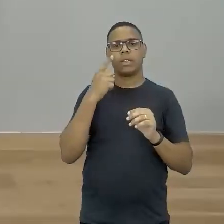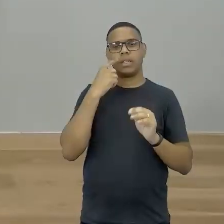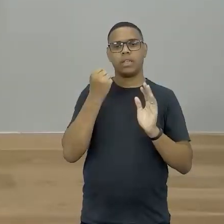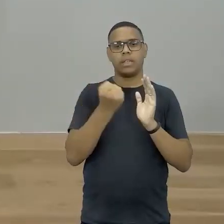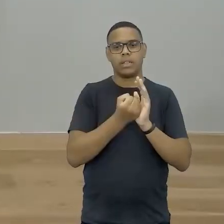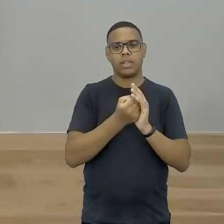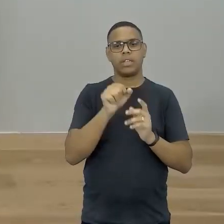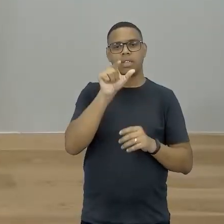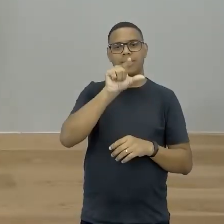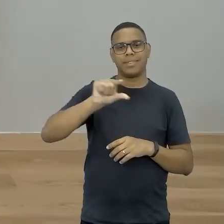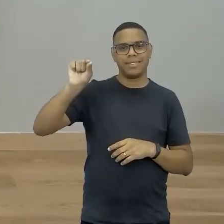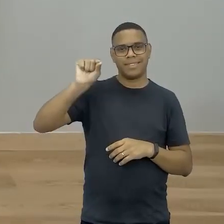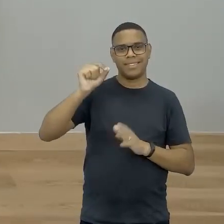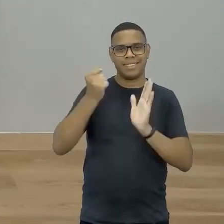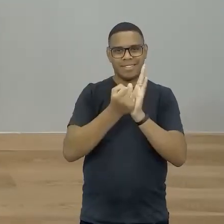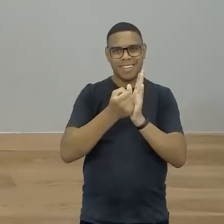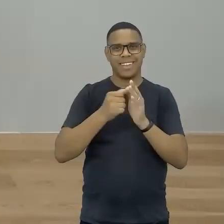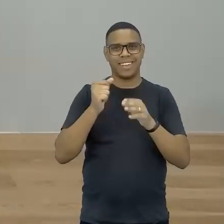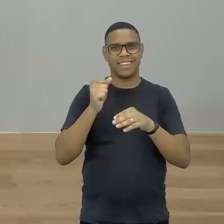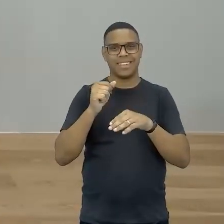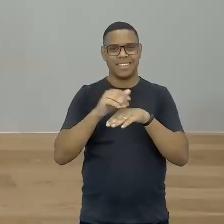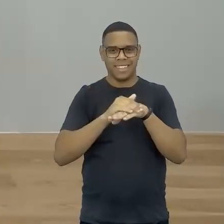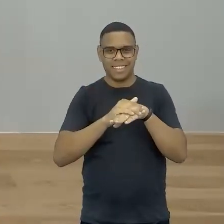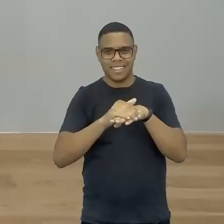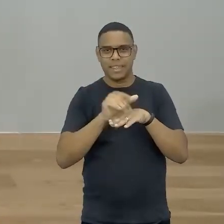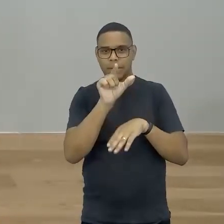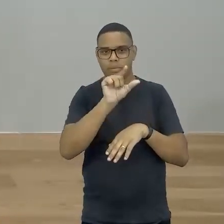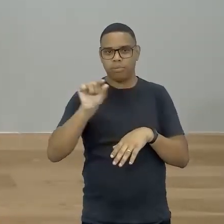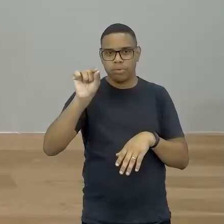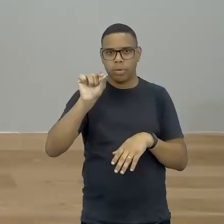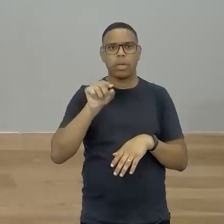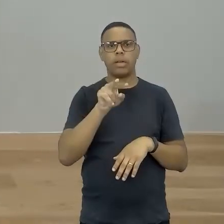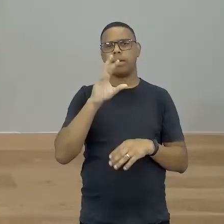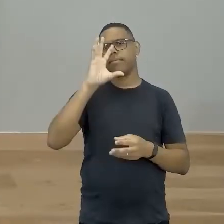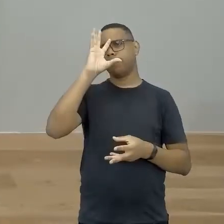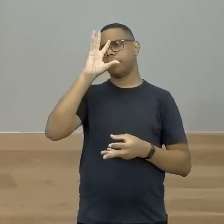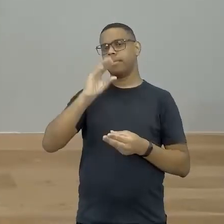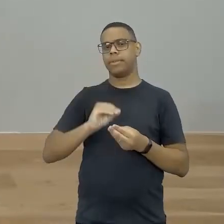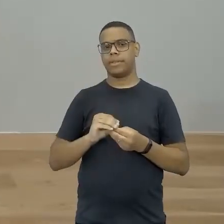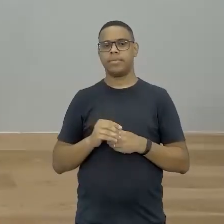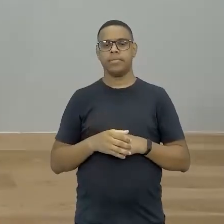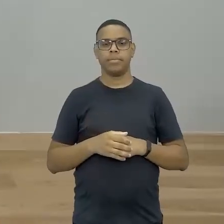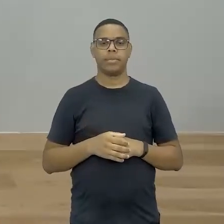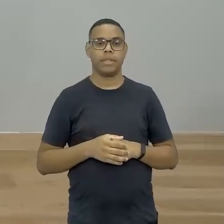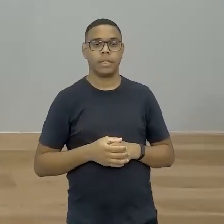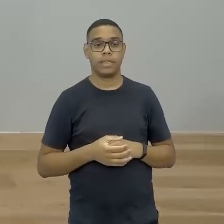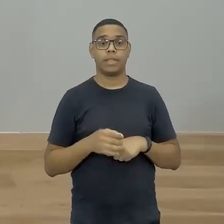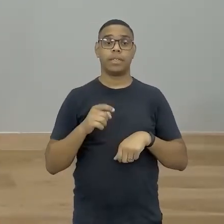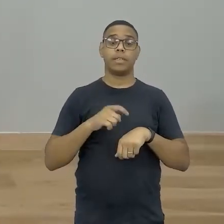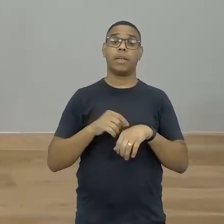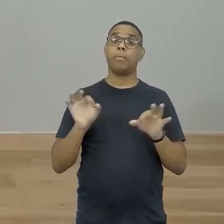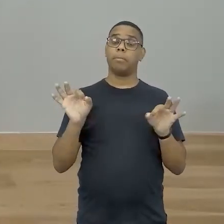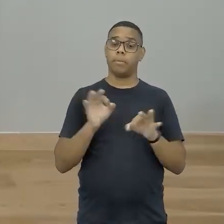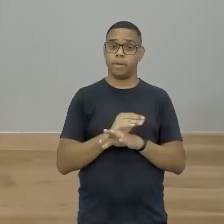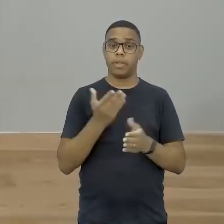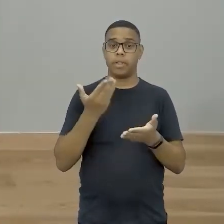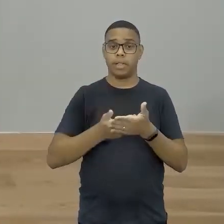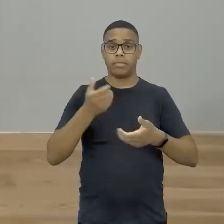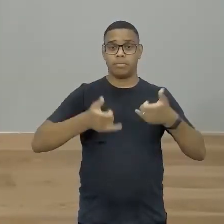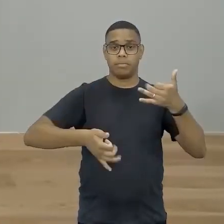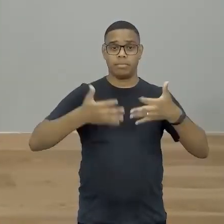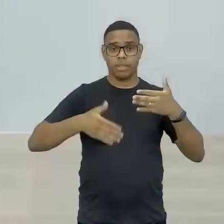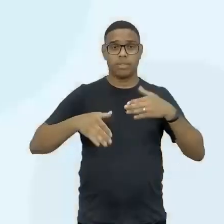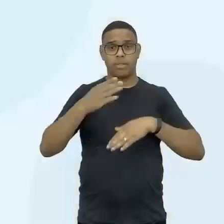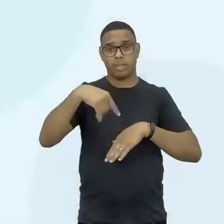de certo que a gente corrige prova. Isso. Em qualquer lugar que você for. Bom, nossa amostra acabou, conversamos bastante, deixamos dicas para